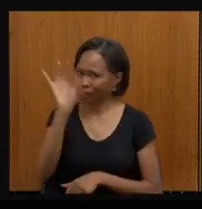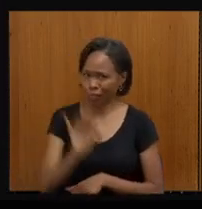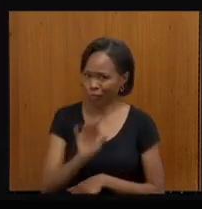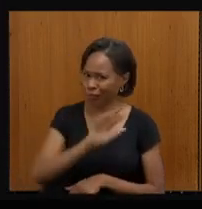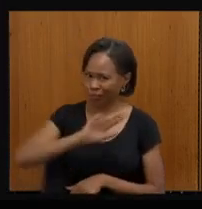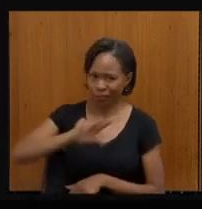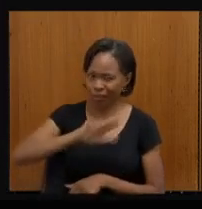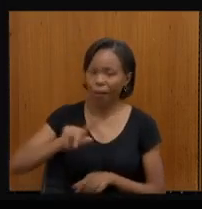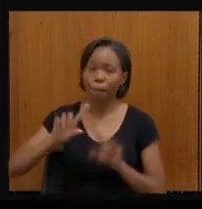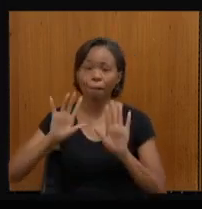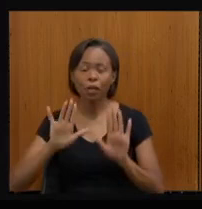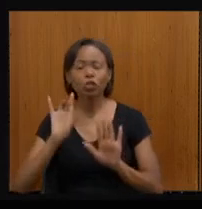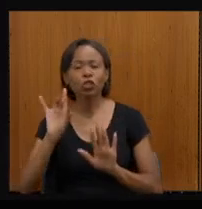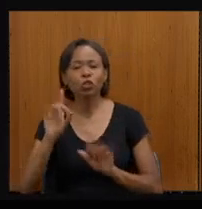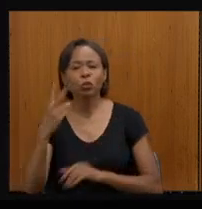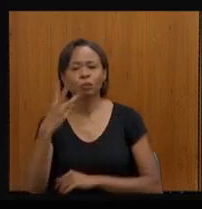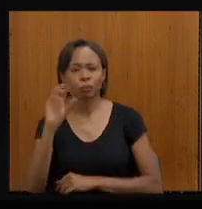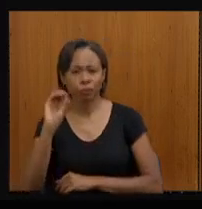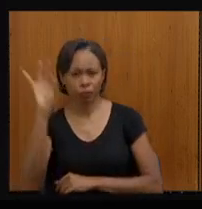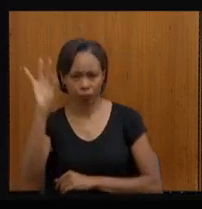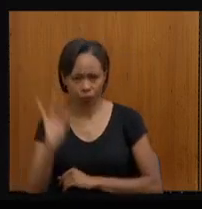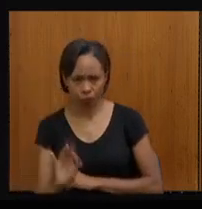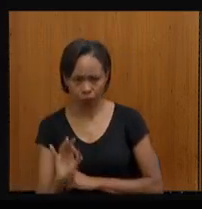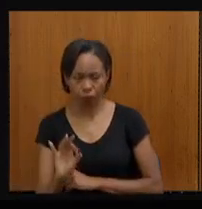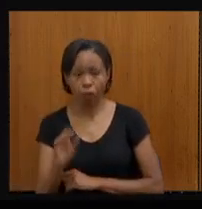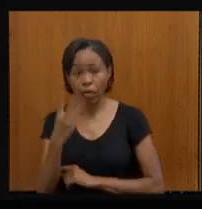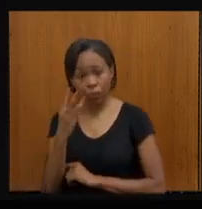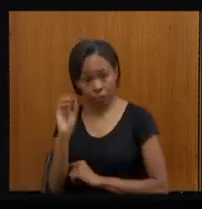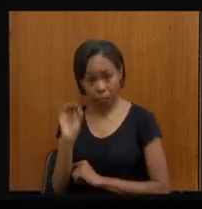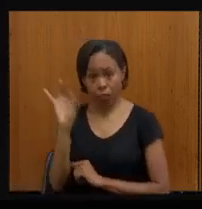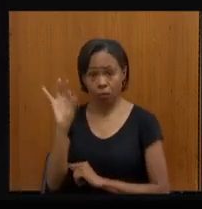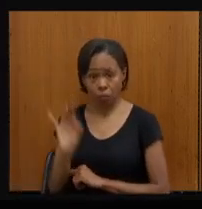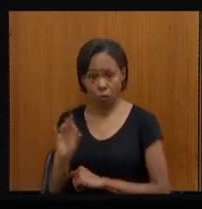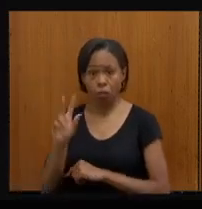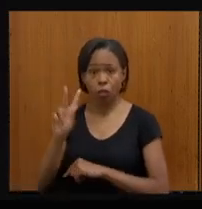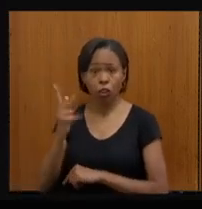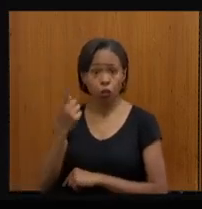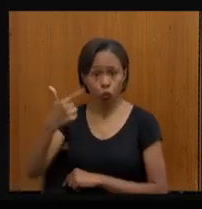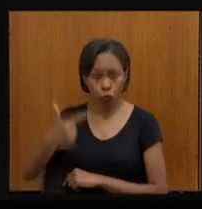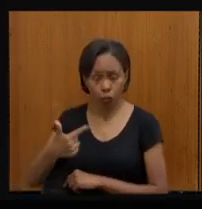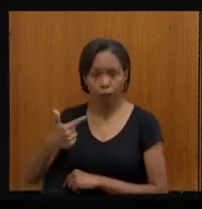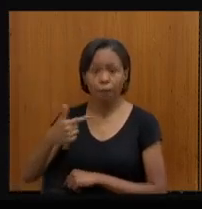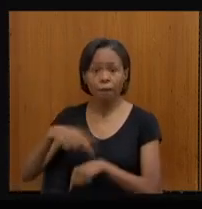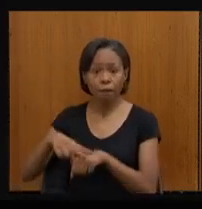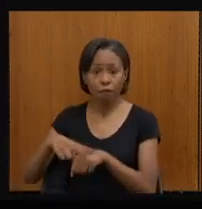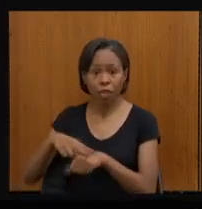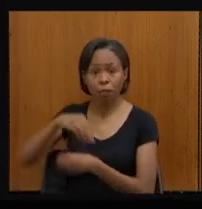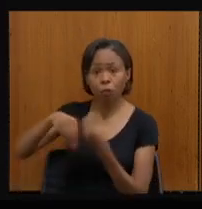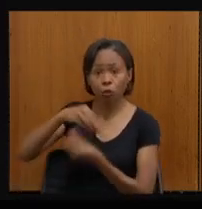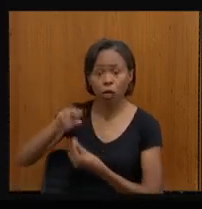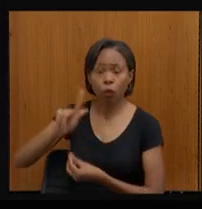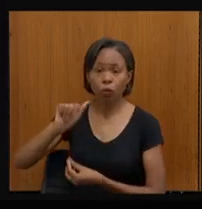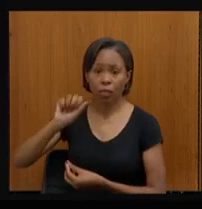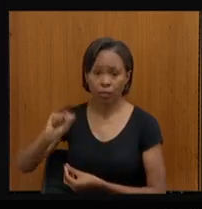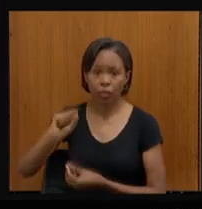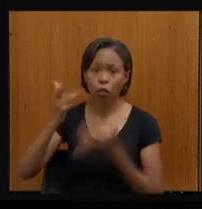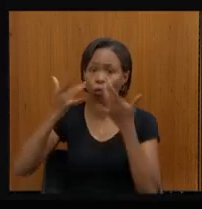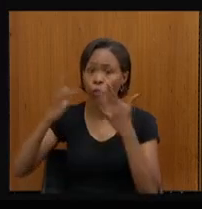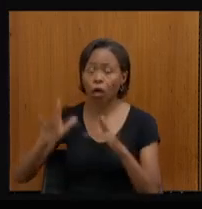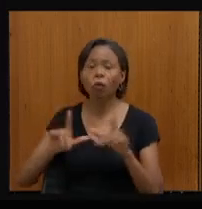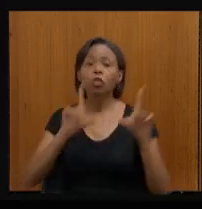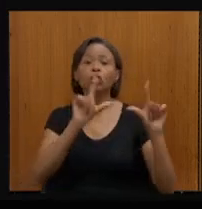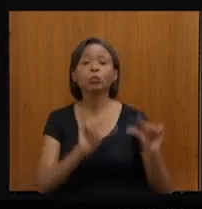cento mas ele e por cento que vão ser hidrogênio Verde combinado no lugar natural ele já vai diminuir